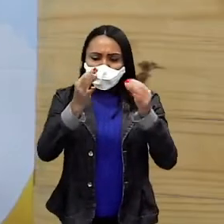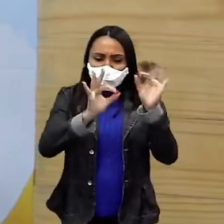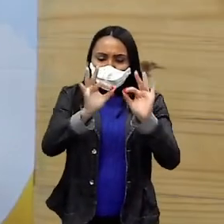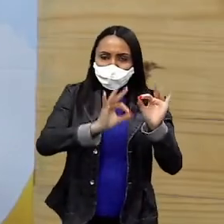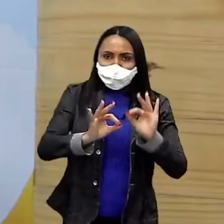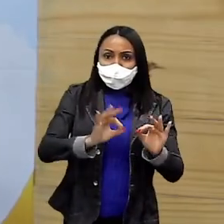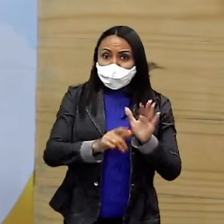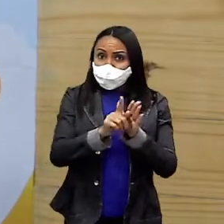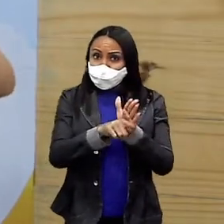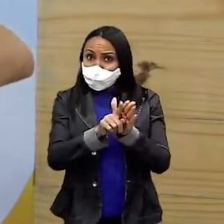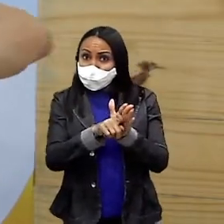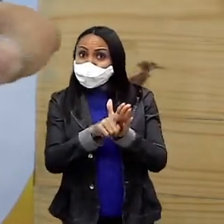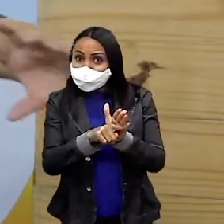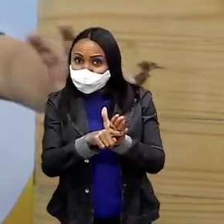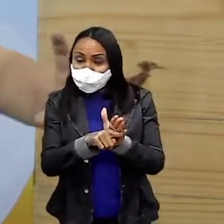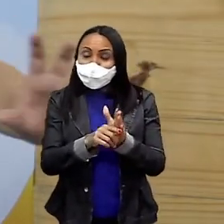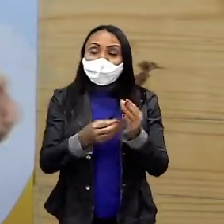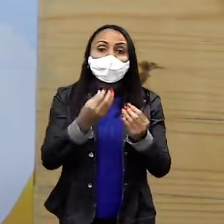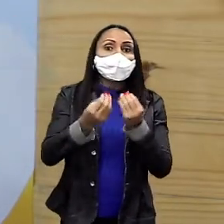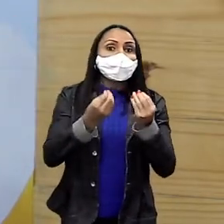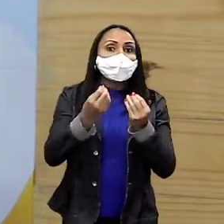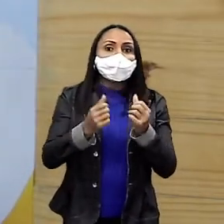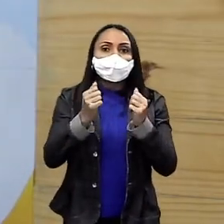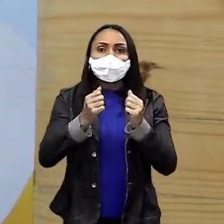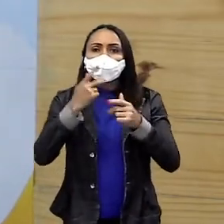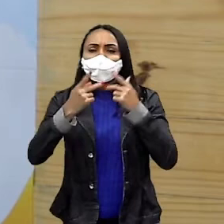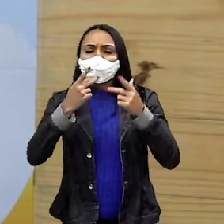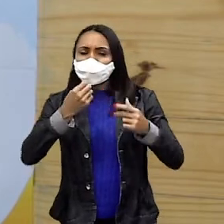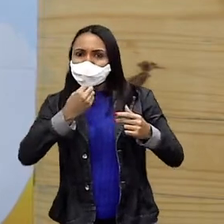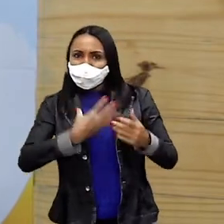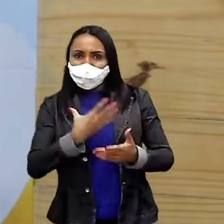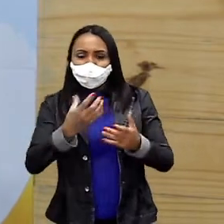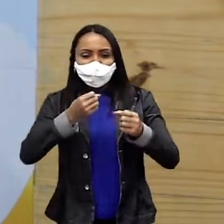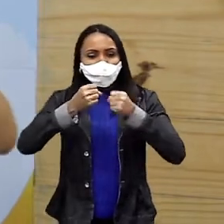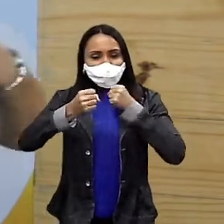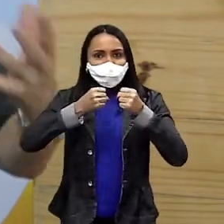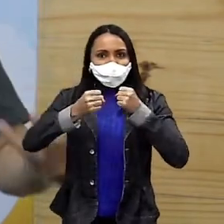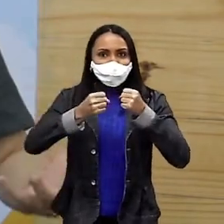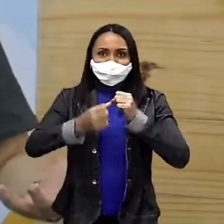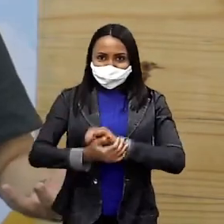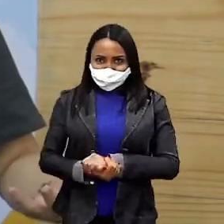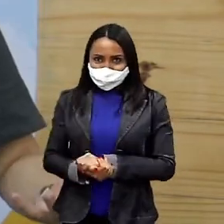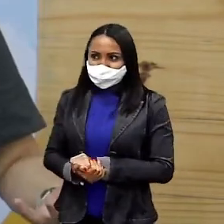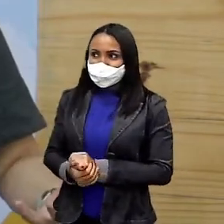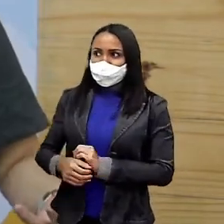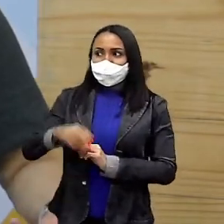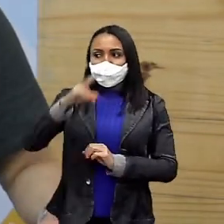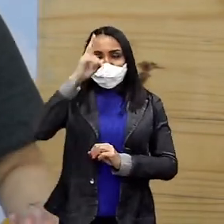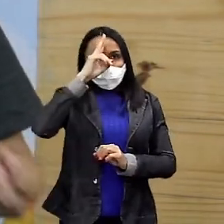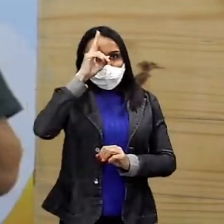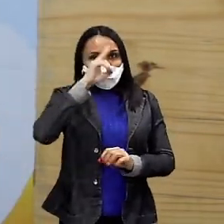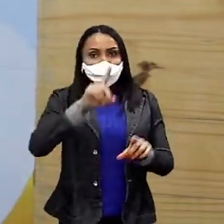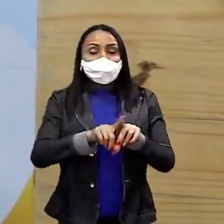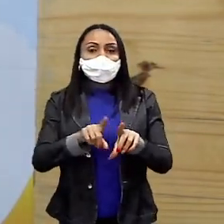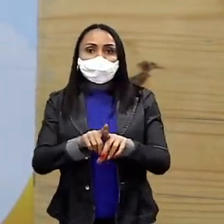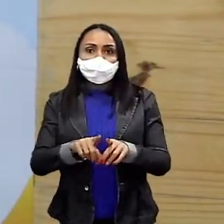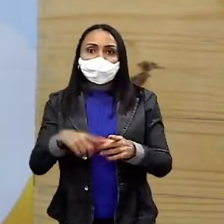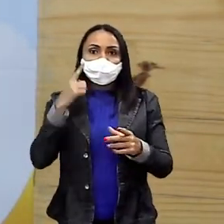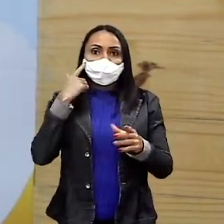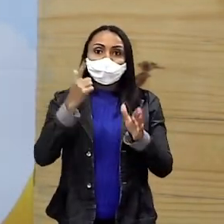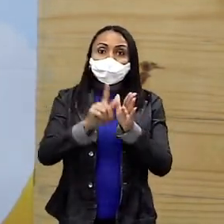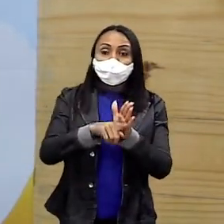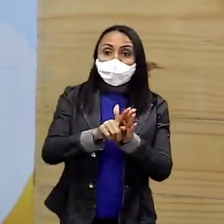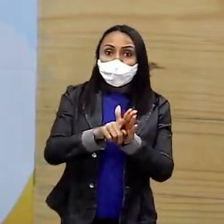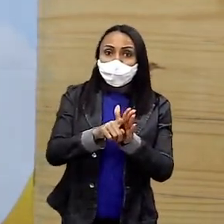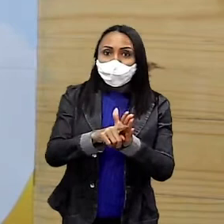esse gênero, como você pode falar bem em uma entrevista. E lembrar que na entrevista, um gênero de